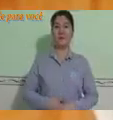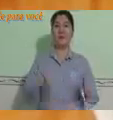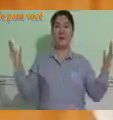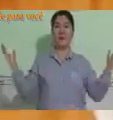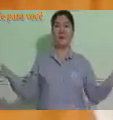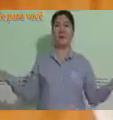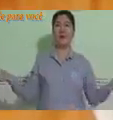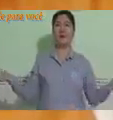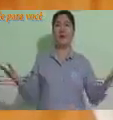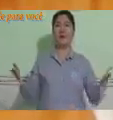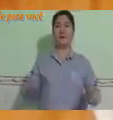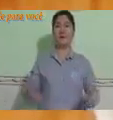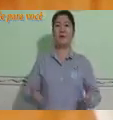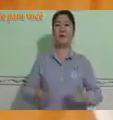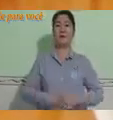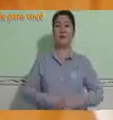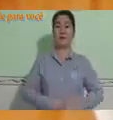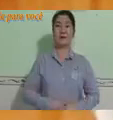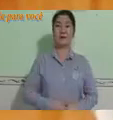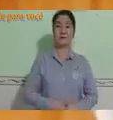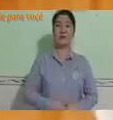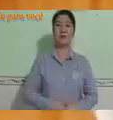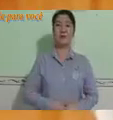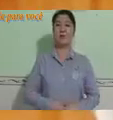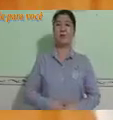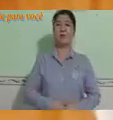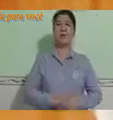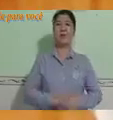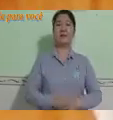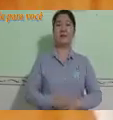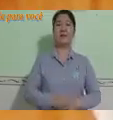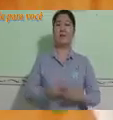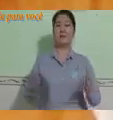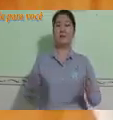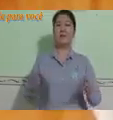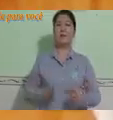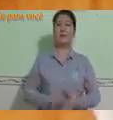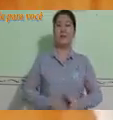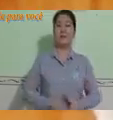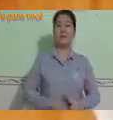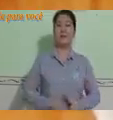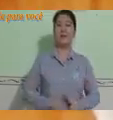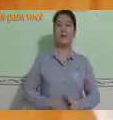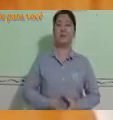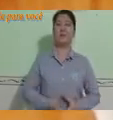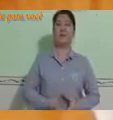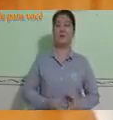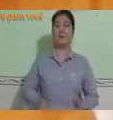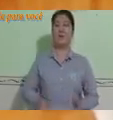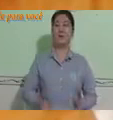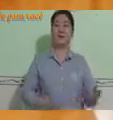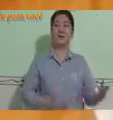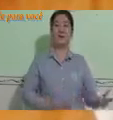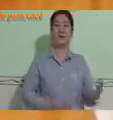queijos como parmesão, roquefort, camembert, cheddar cremoso, ponto e vírgula temperos prontos como arisco,